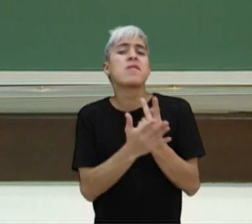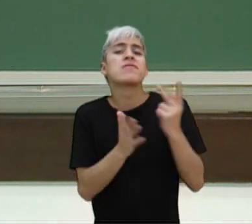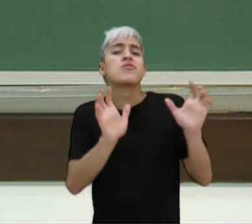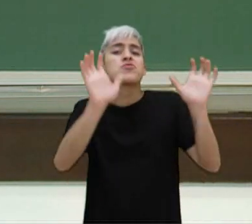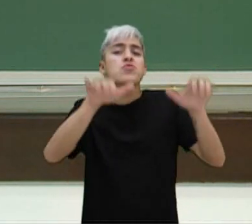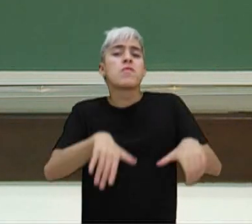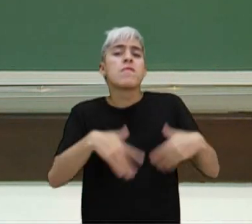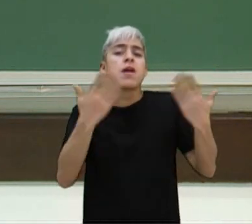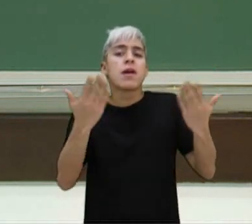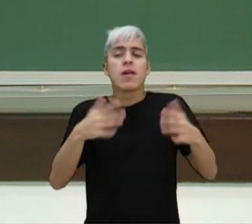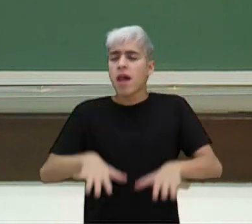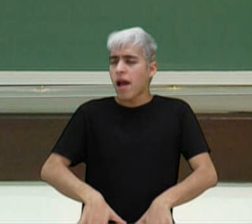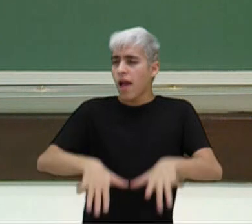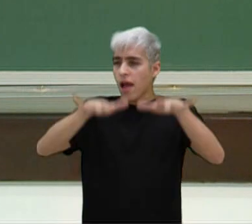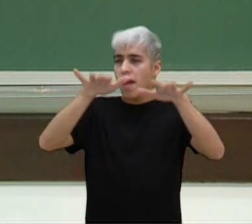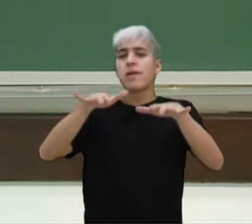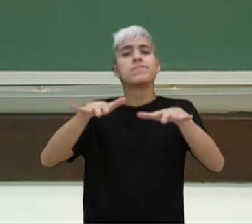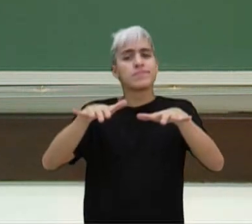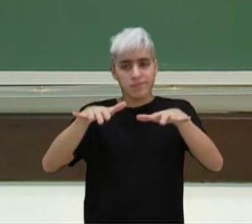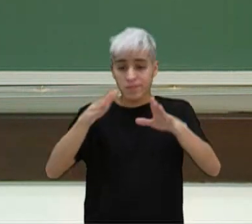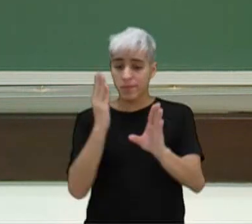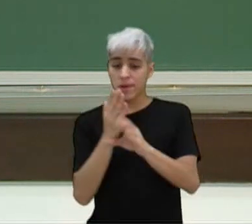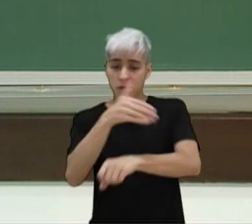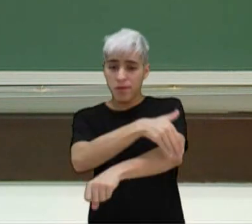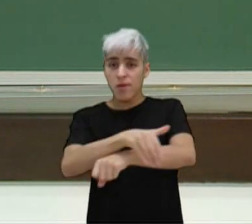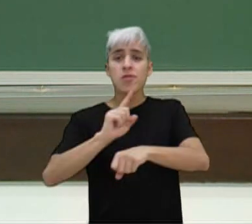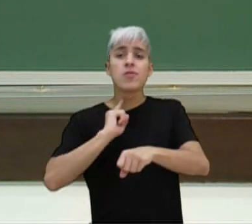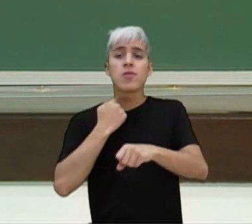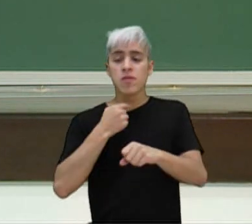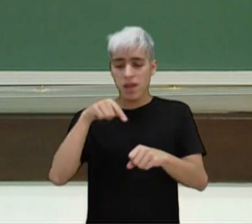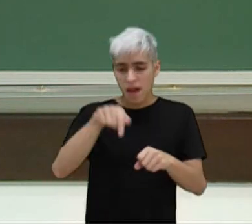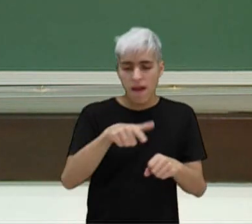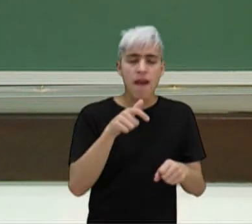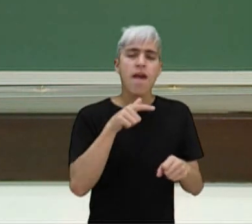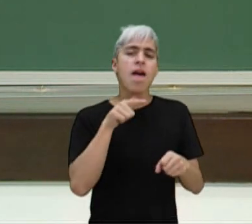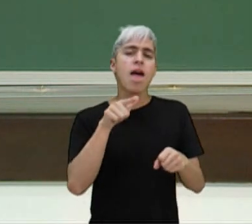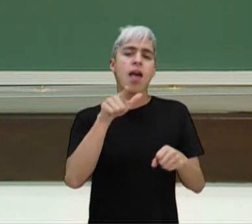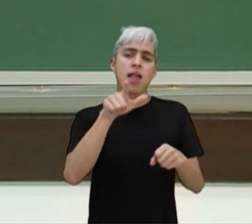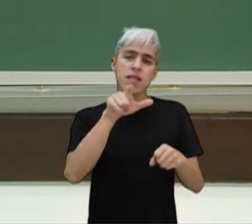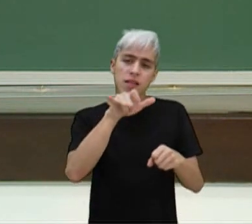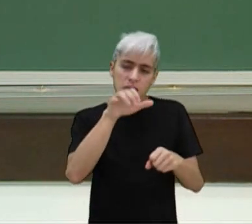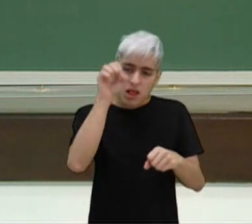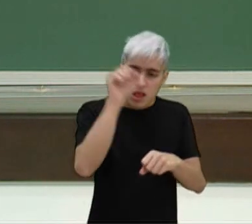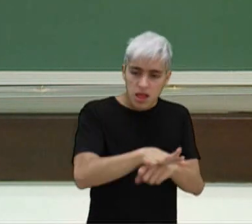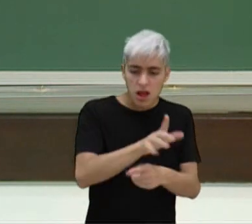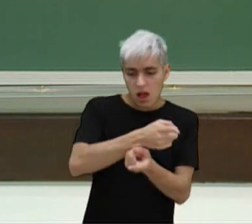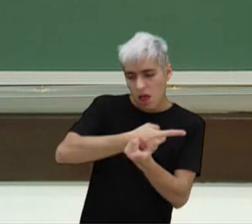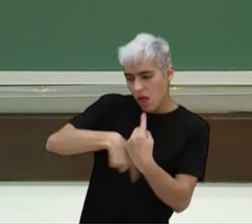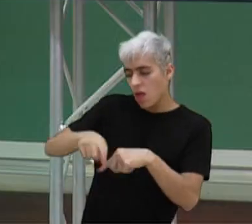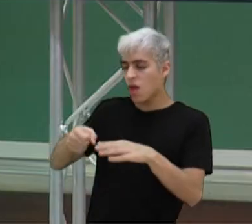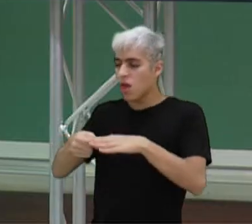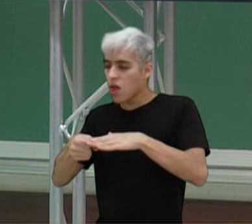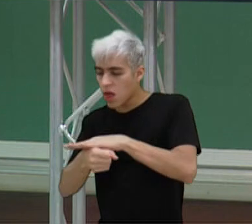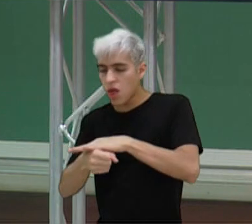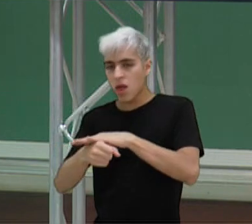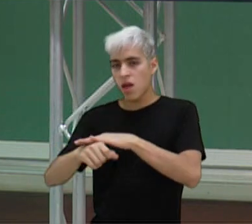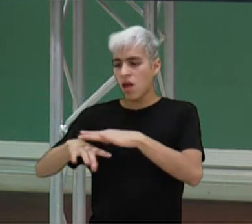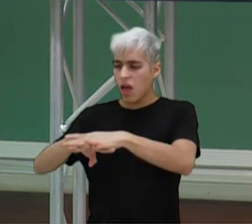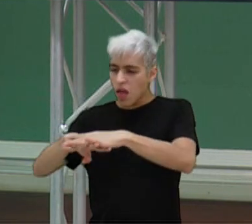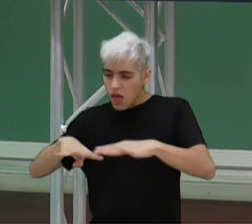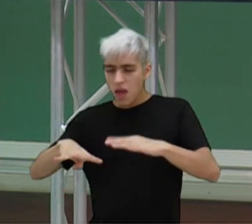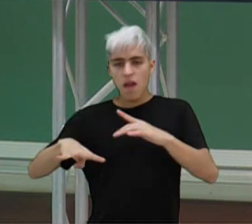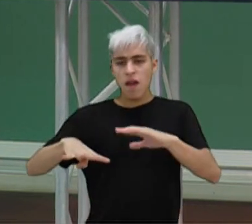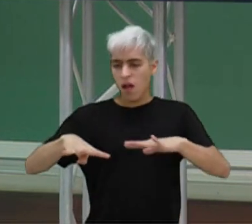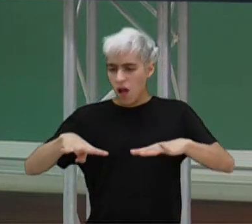e as ruas estão muito sujas, daí esse lixo vai para a rede de esgoto e aí ele fica entupido, então aquela água suja ela